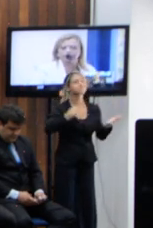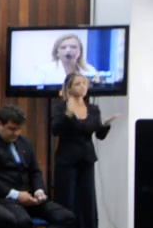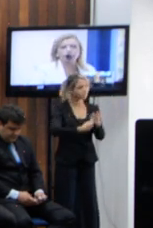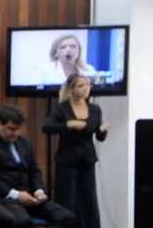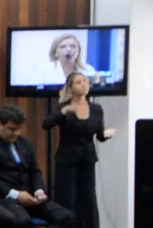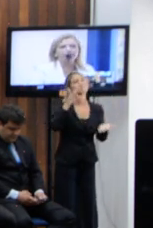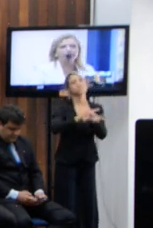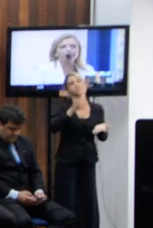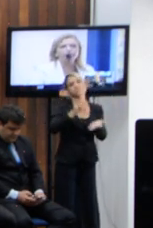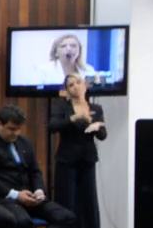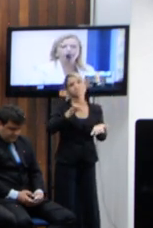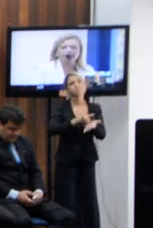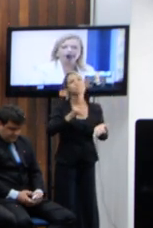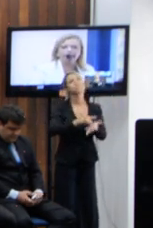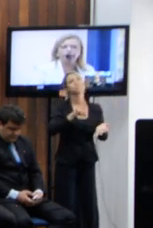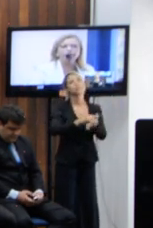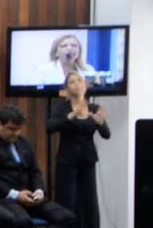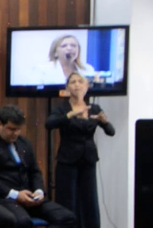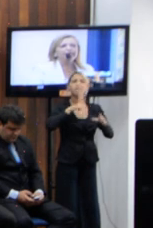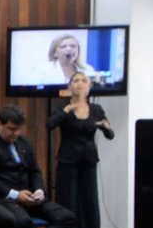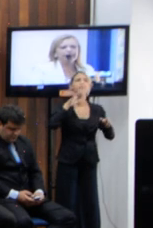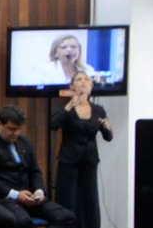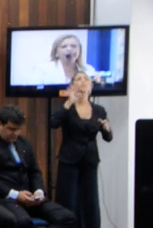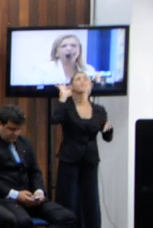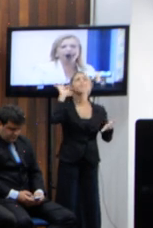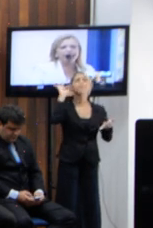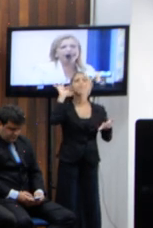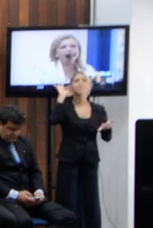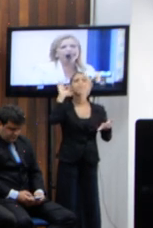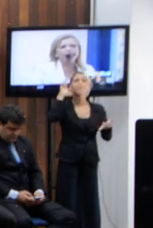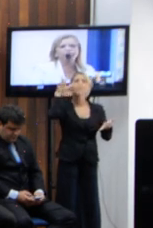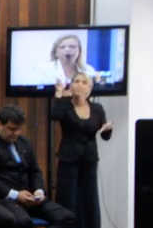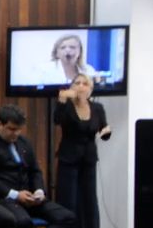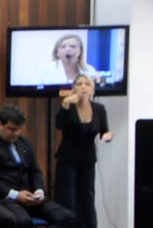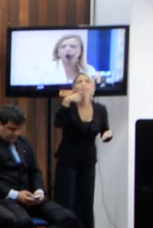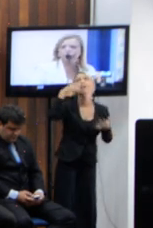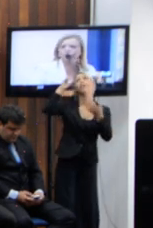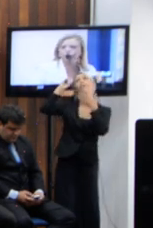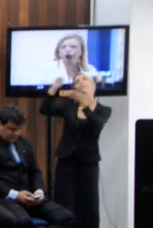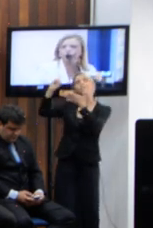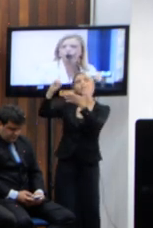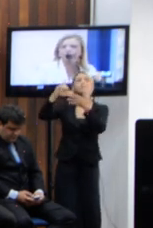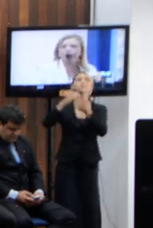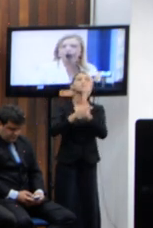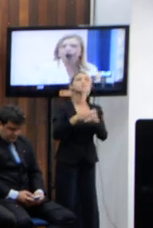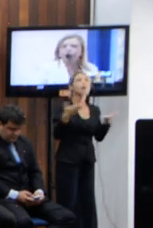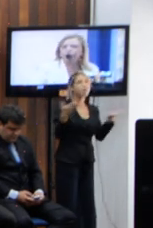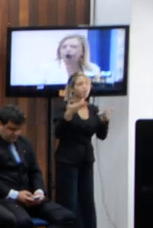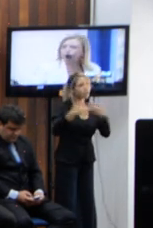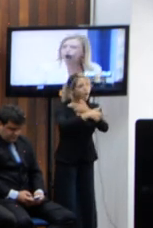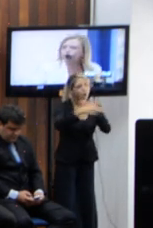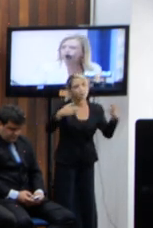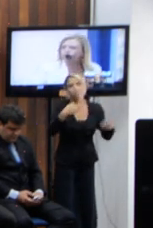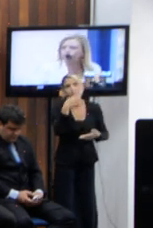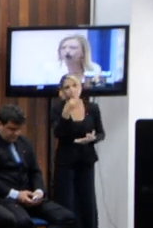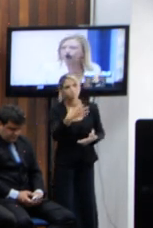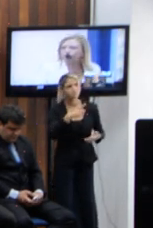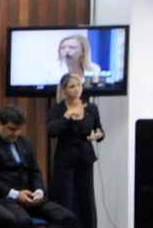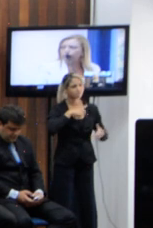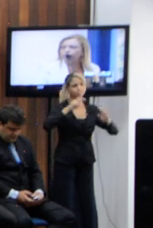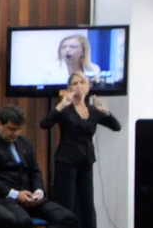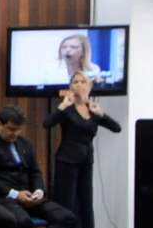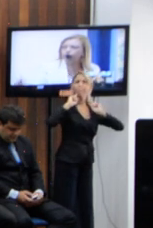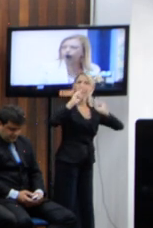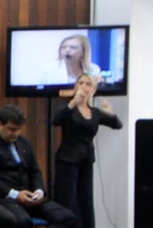um ano fácil, como eu falei, mas eu tenho fé em Deus que nessa virada vai acontecer muitas coisas boas. Torcendo muito, doutor